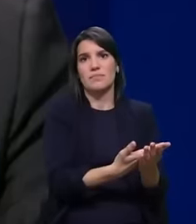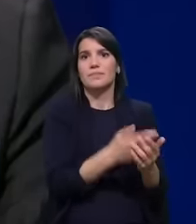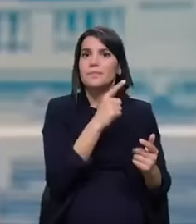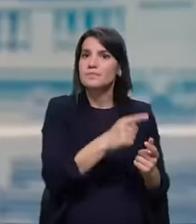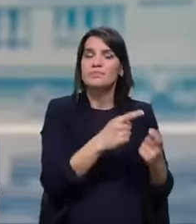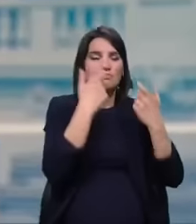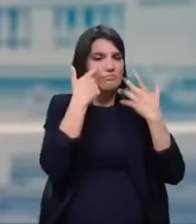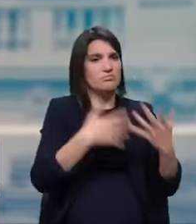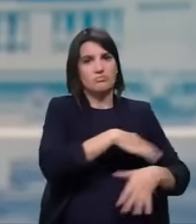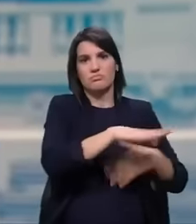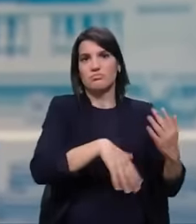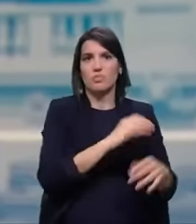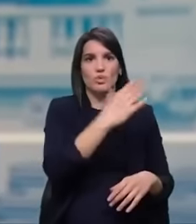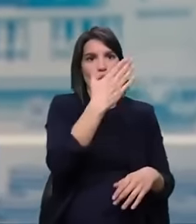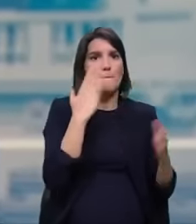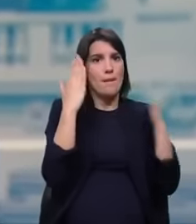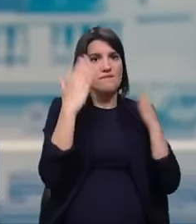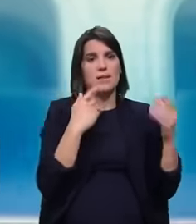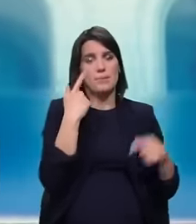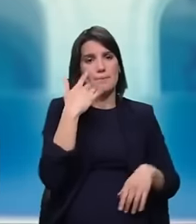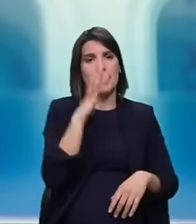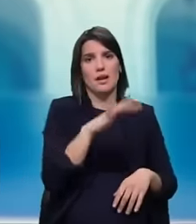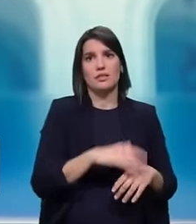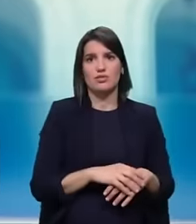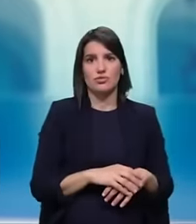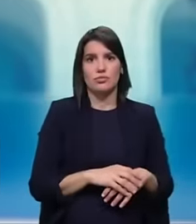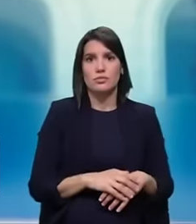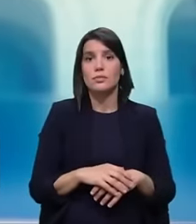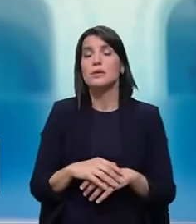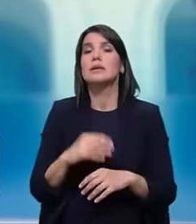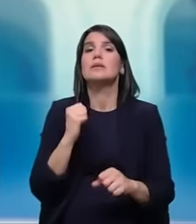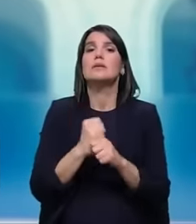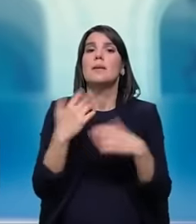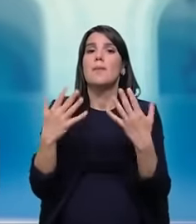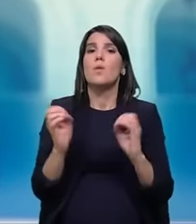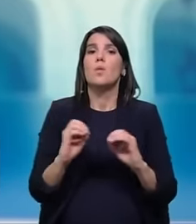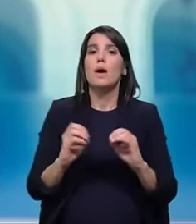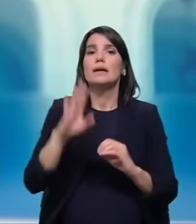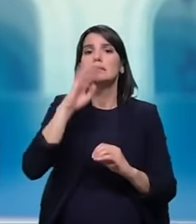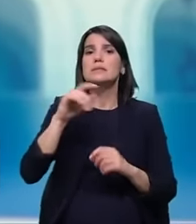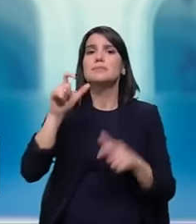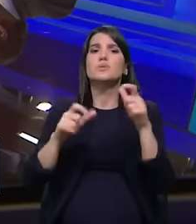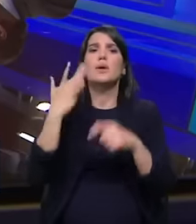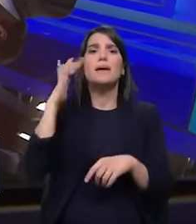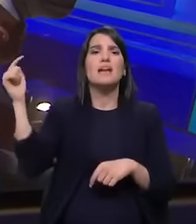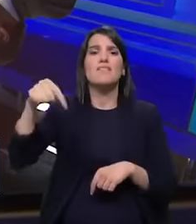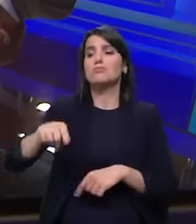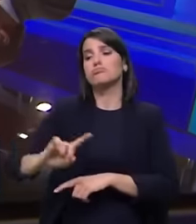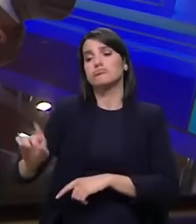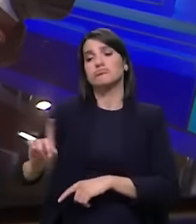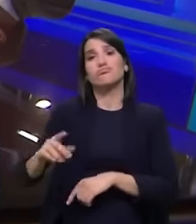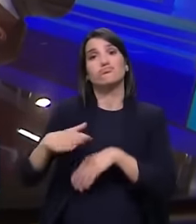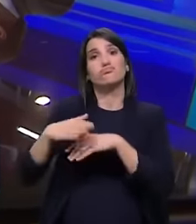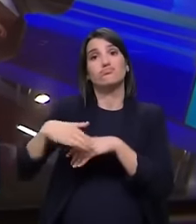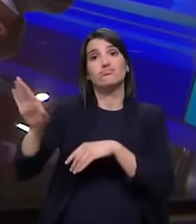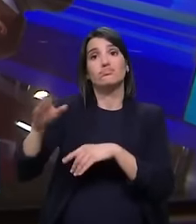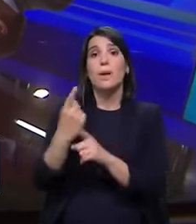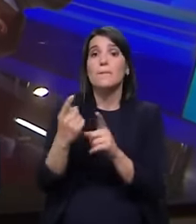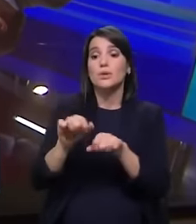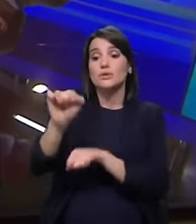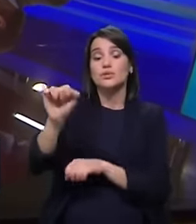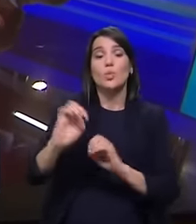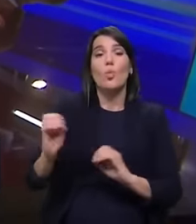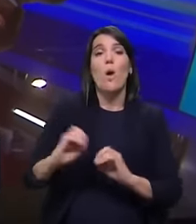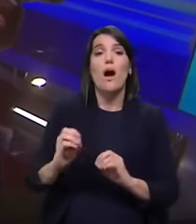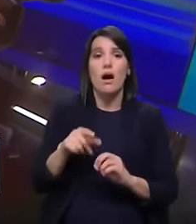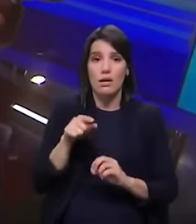descontrole. André Ventura, teríamos um problema de mão de obra se recusássemos os imigrantes que aqui chegam e que não são qualificados especificamente para um... Por